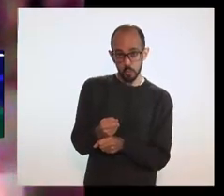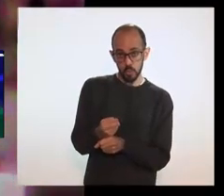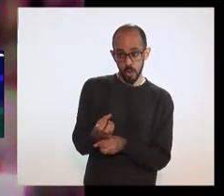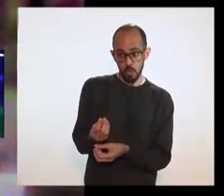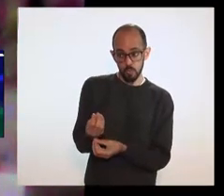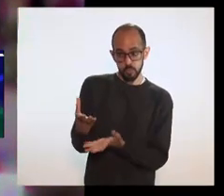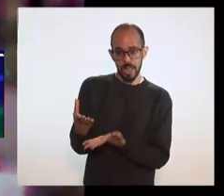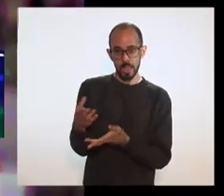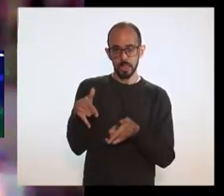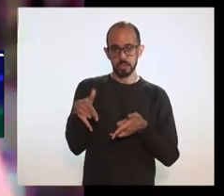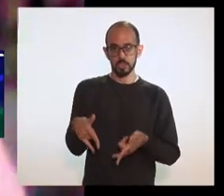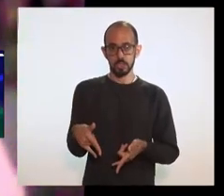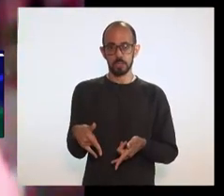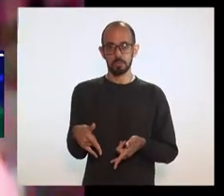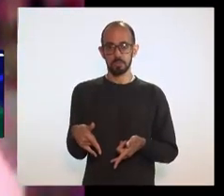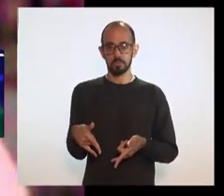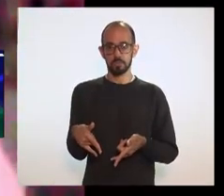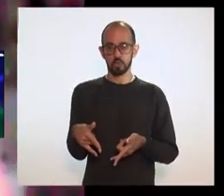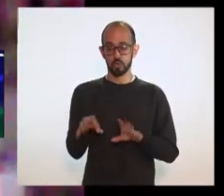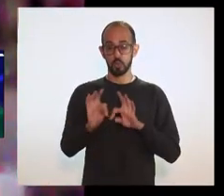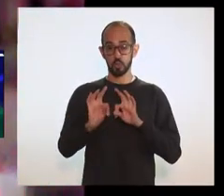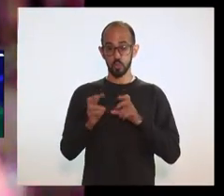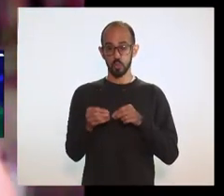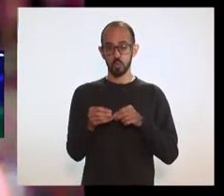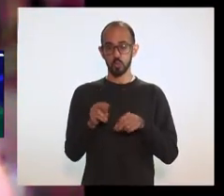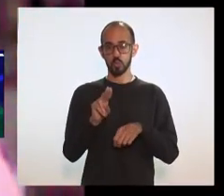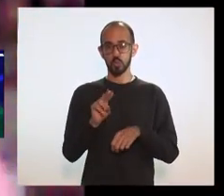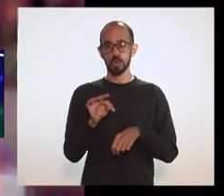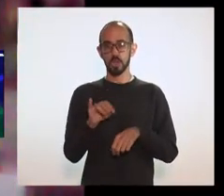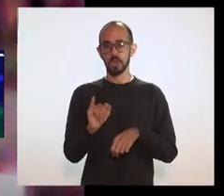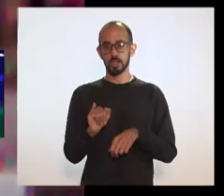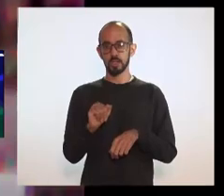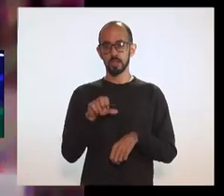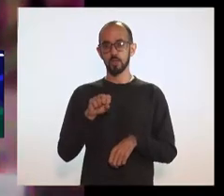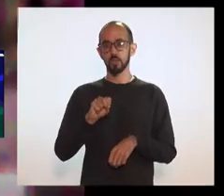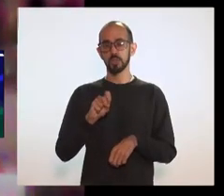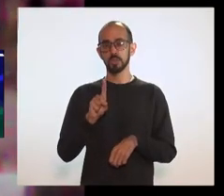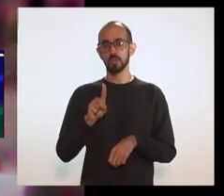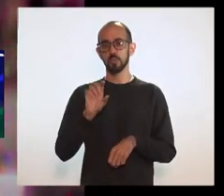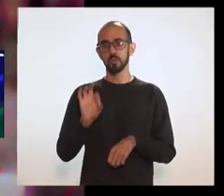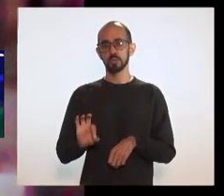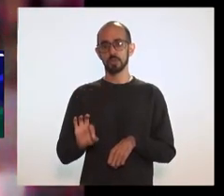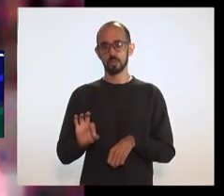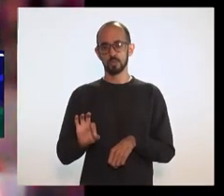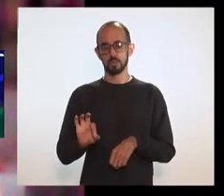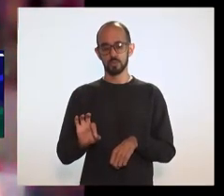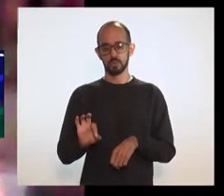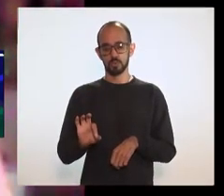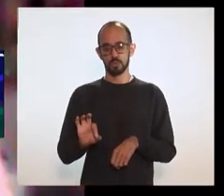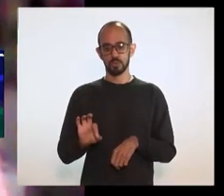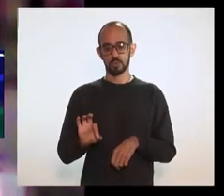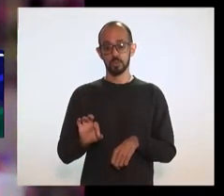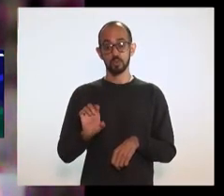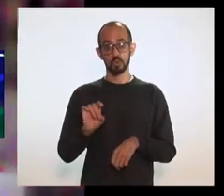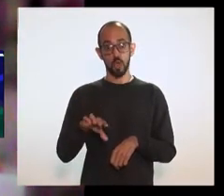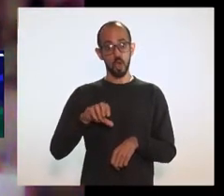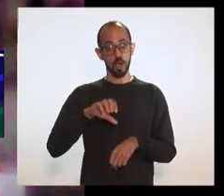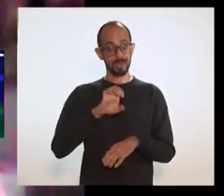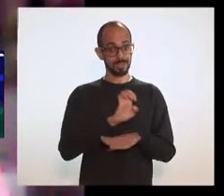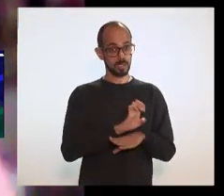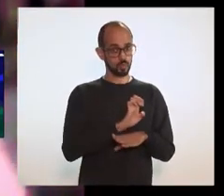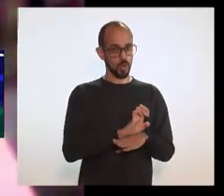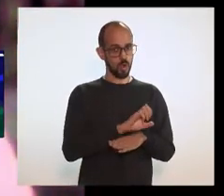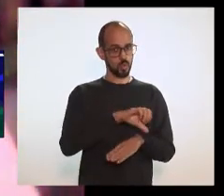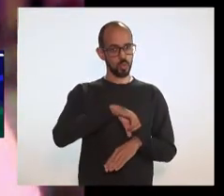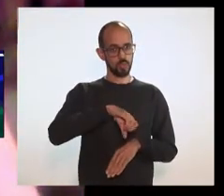Estado do Rio de Janeiro está com uma taxa de ocupação de leitos de UTI de 81%. Só os estaduais é 98%. E